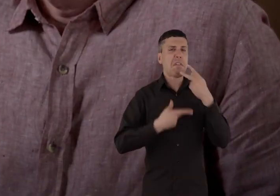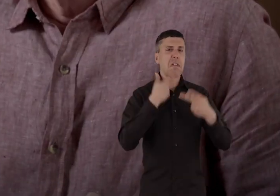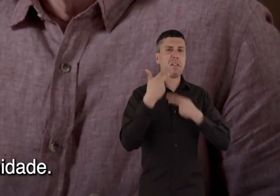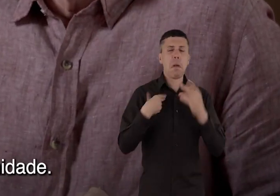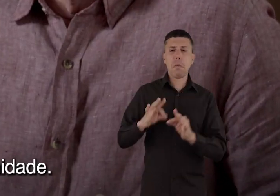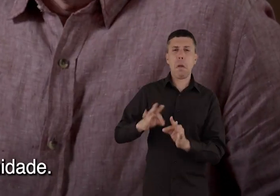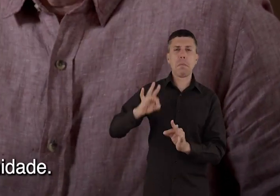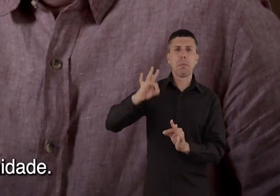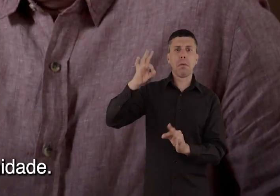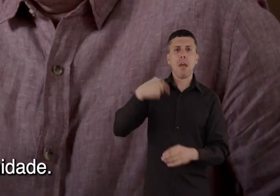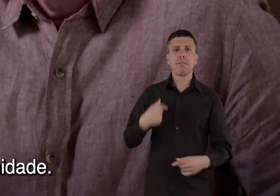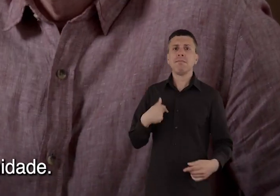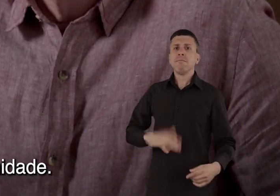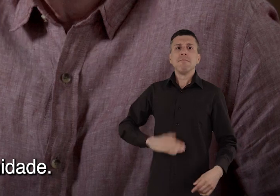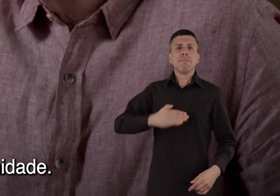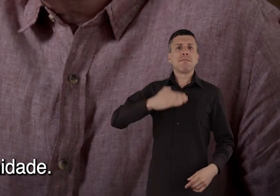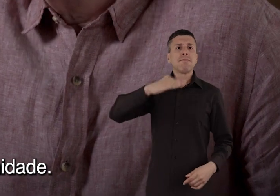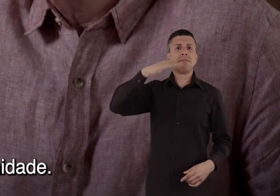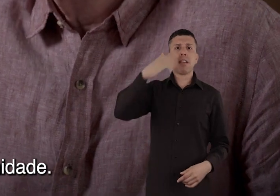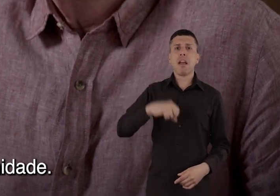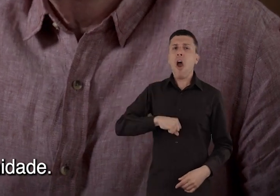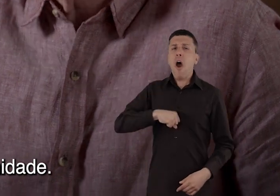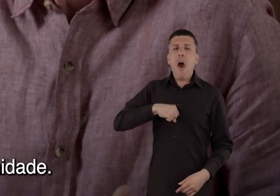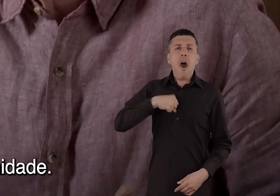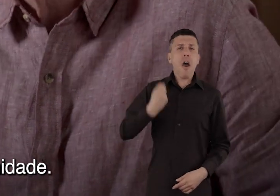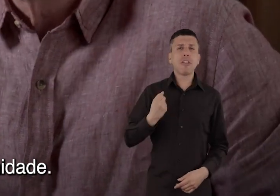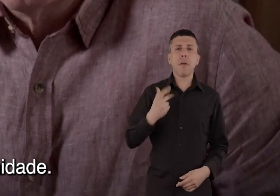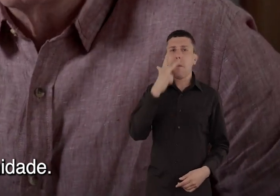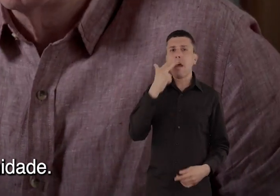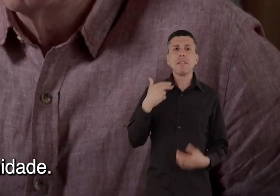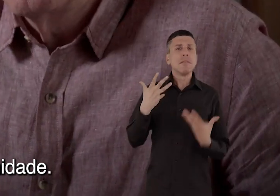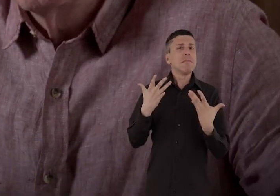mim um ódio, uma